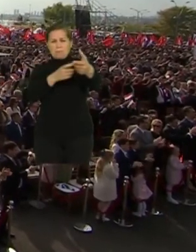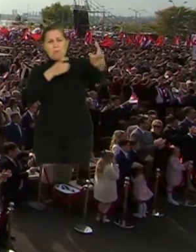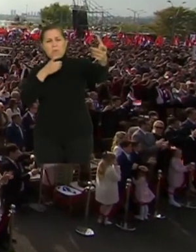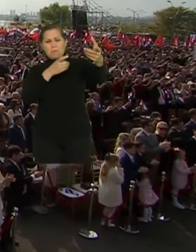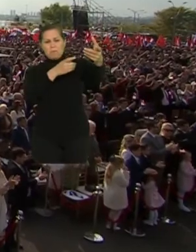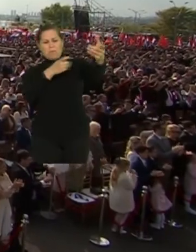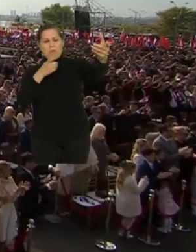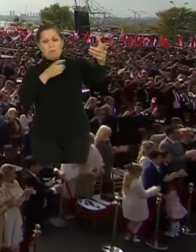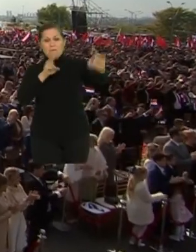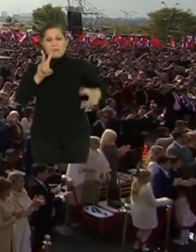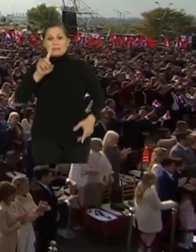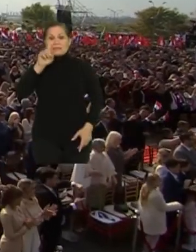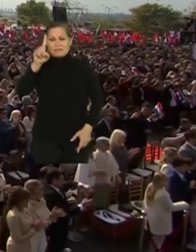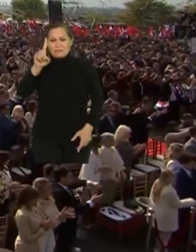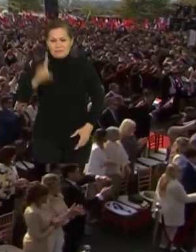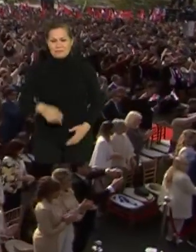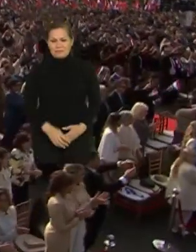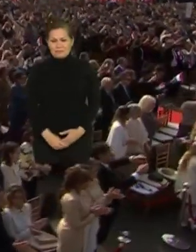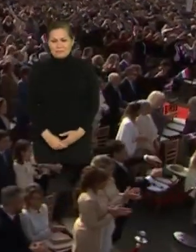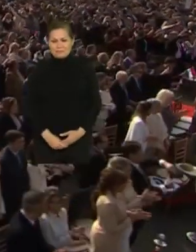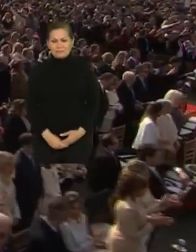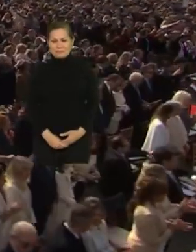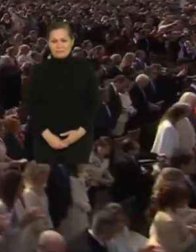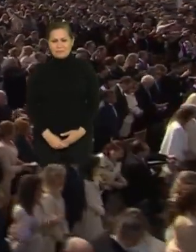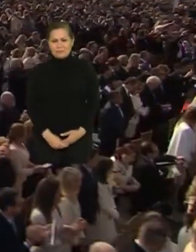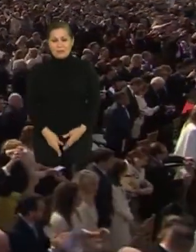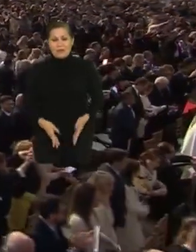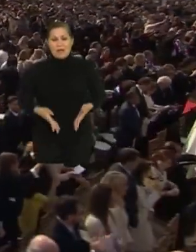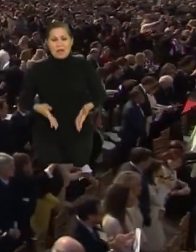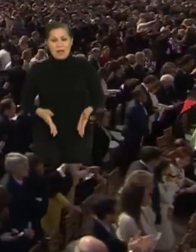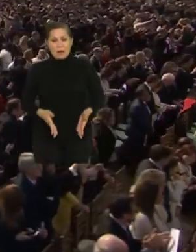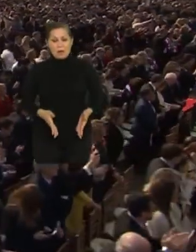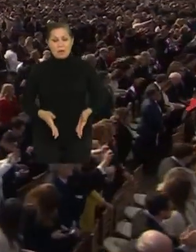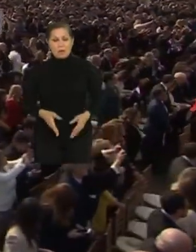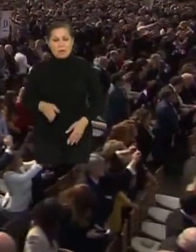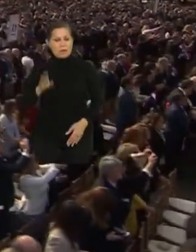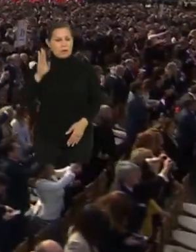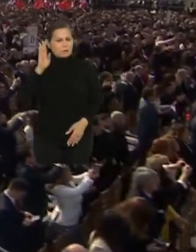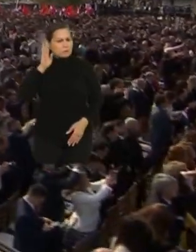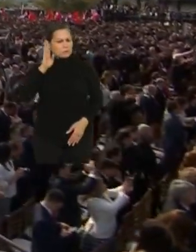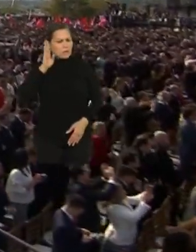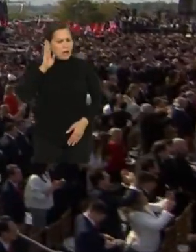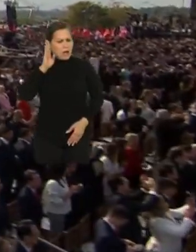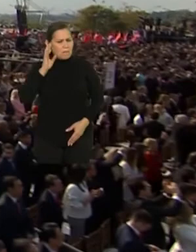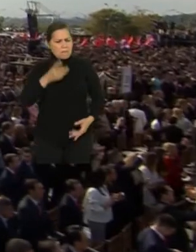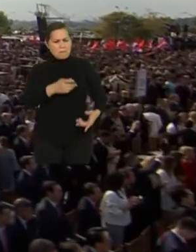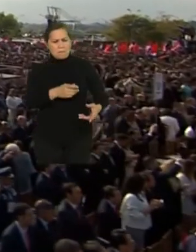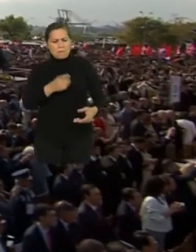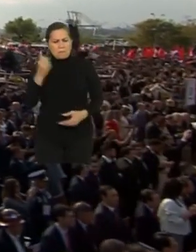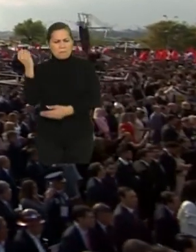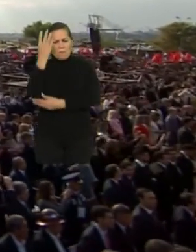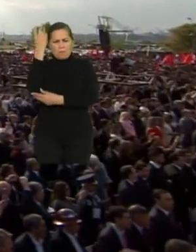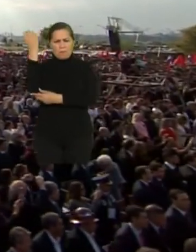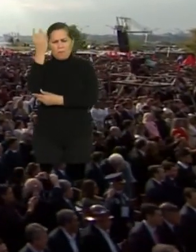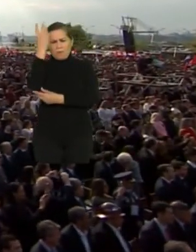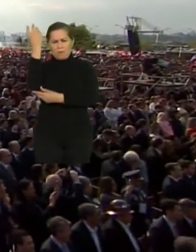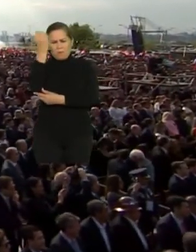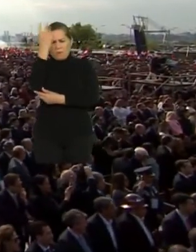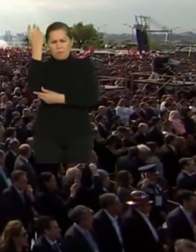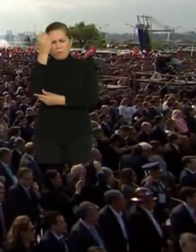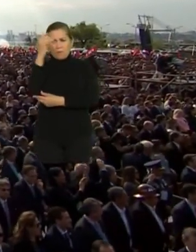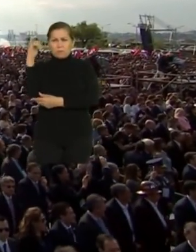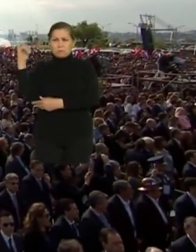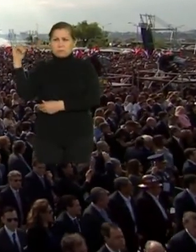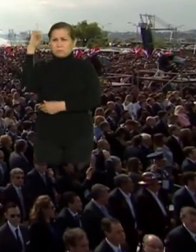está lá acompanhando esta cerimônia. Você acompanha na nossa programação todas as informações sobre esse assunto.